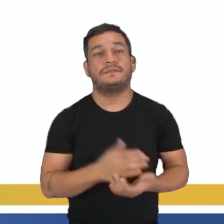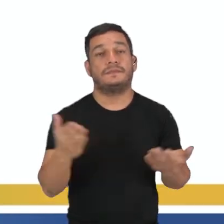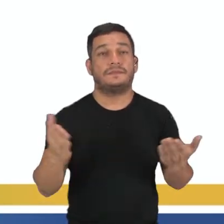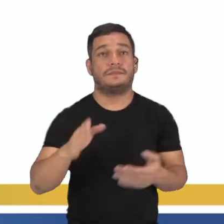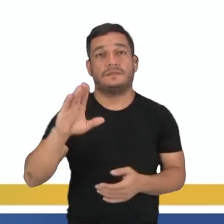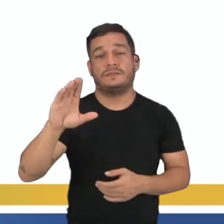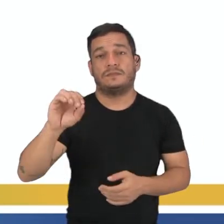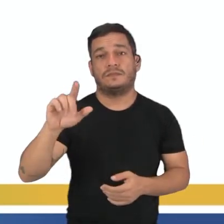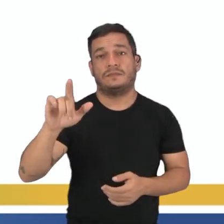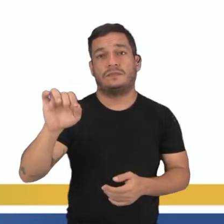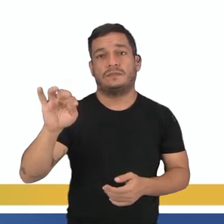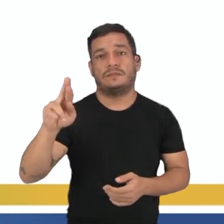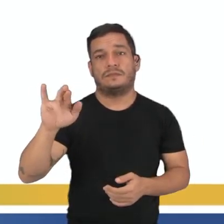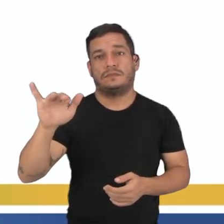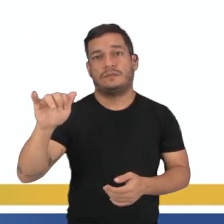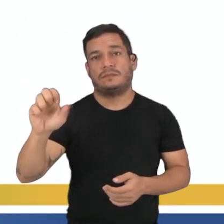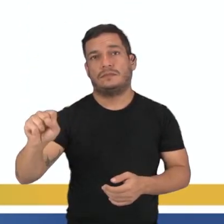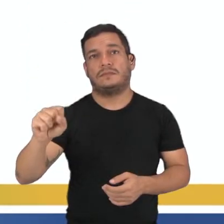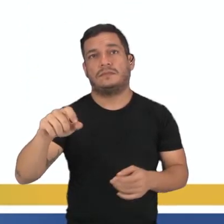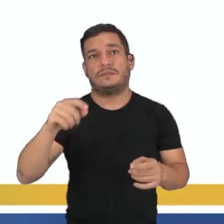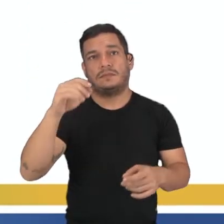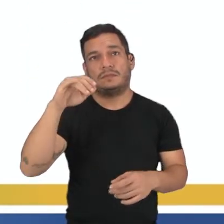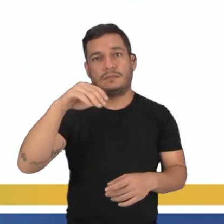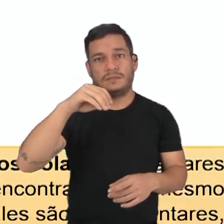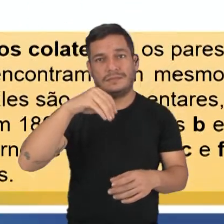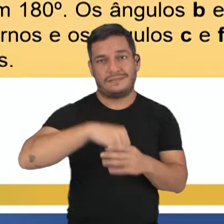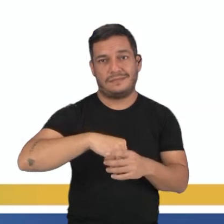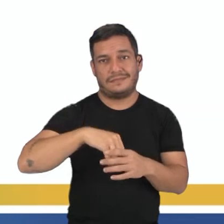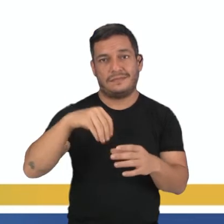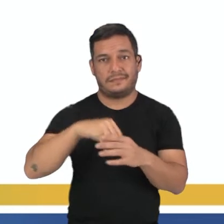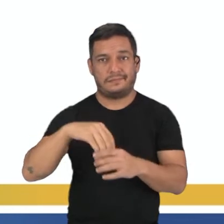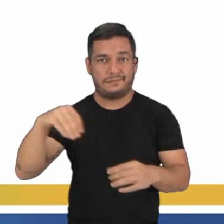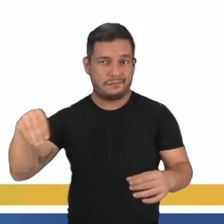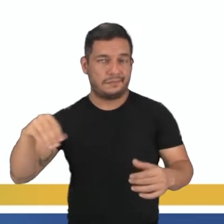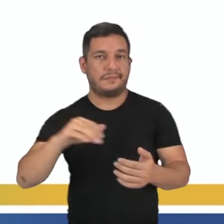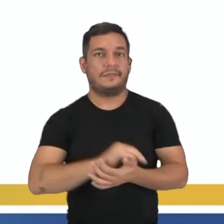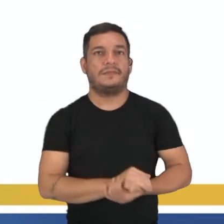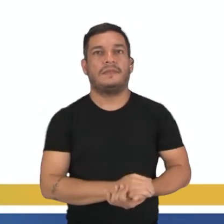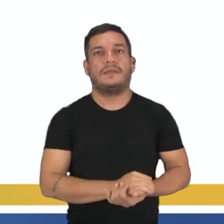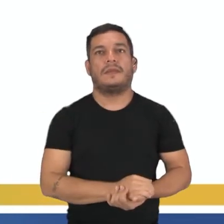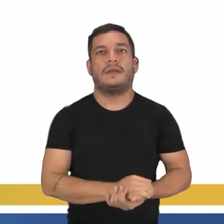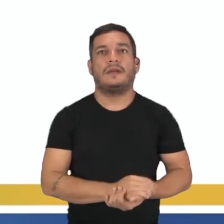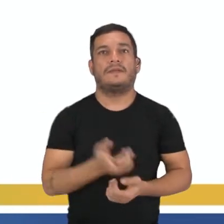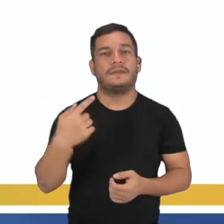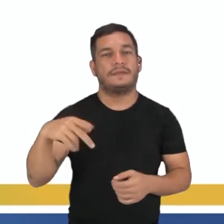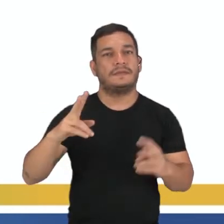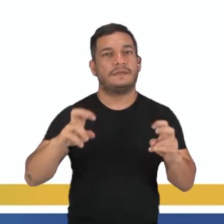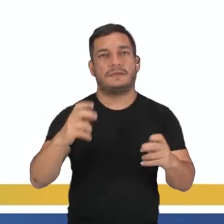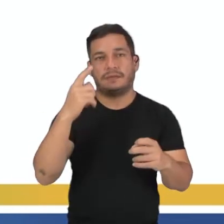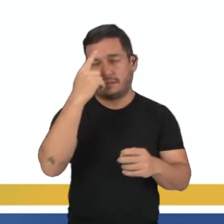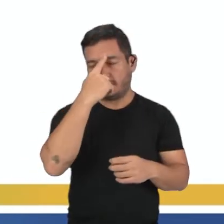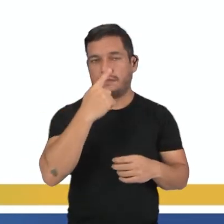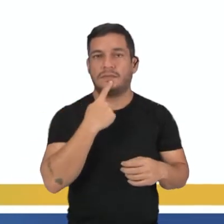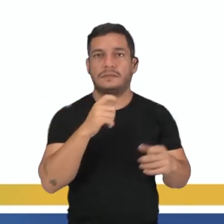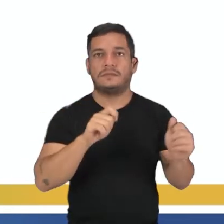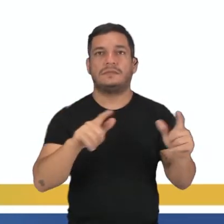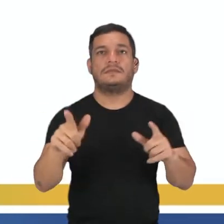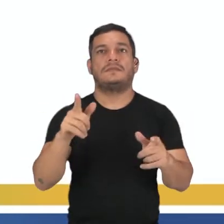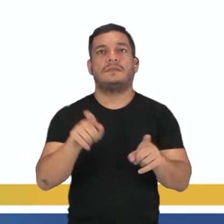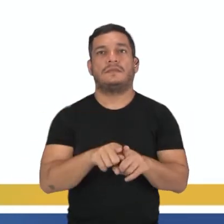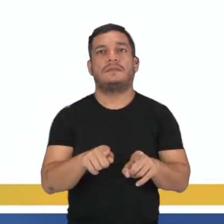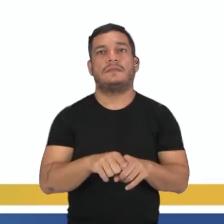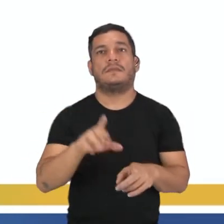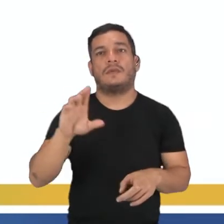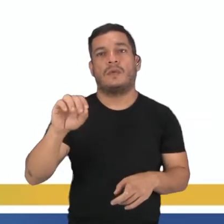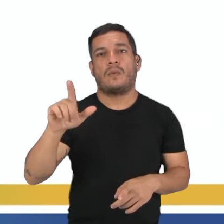Falaremos agora de ângulos colaterais internos e externos. Então, observe a figura aí e observe que nós vamos